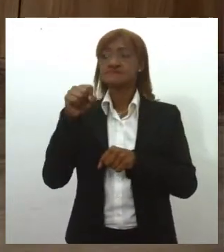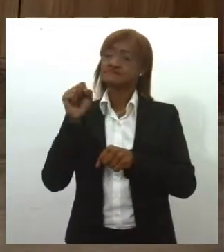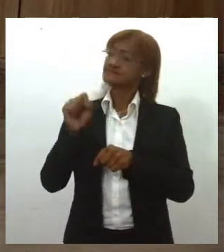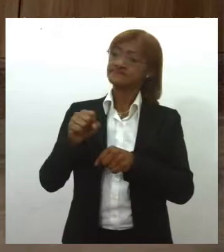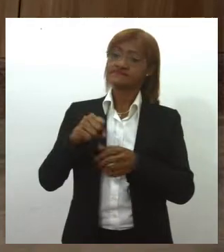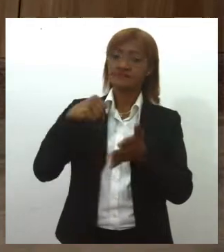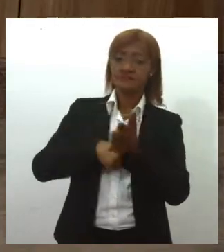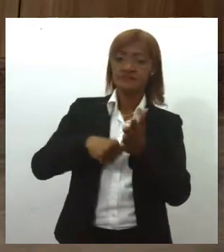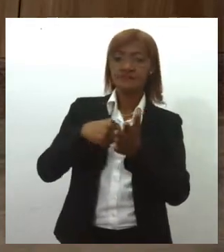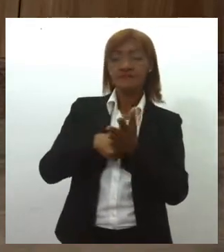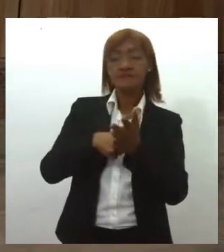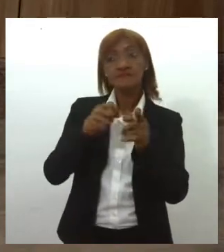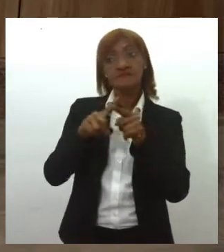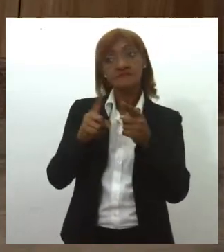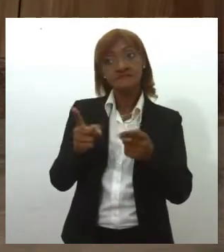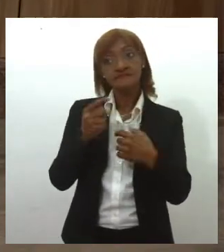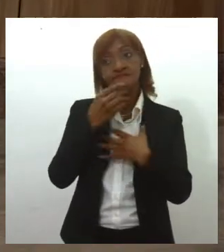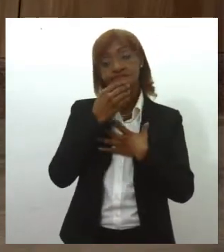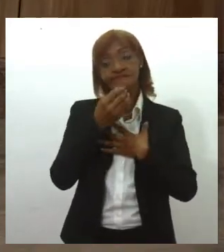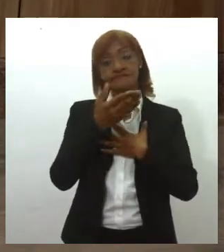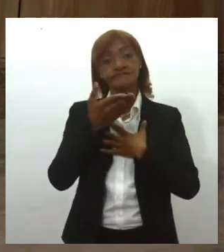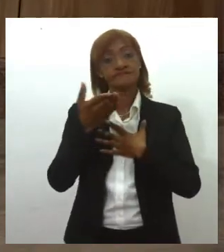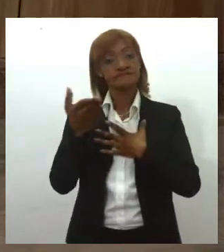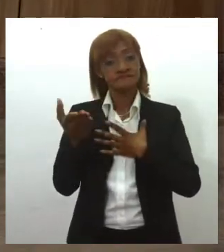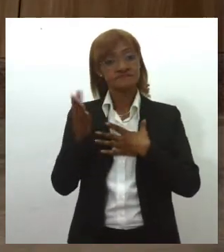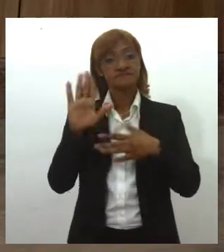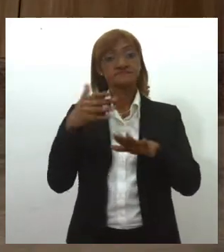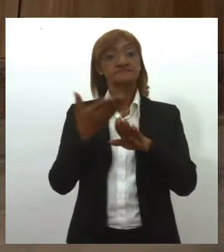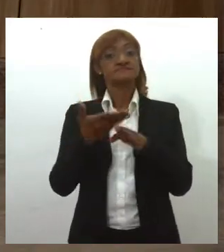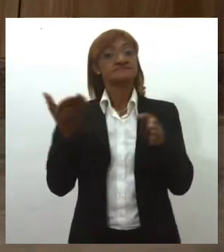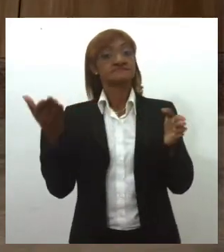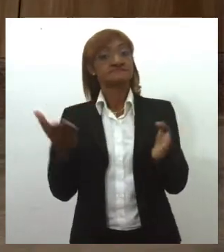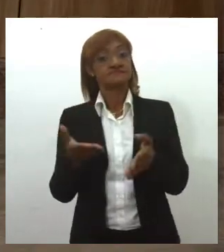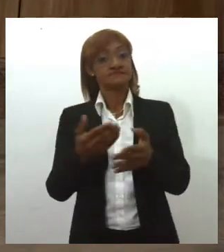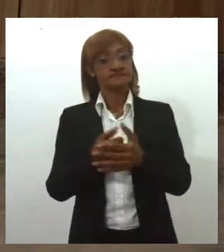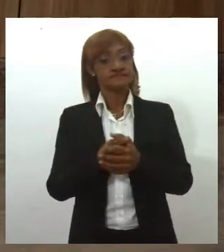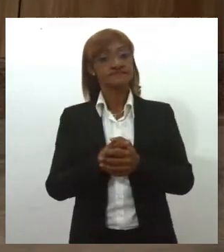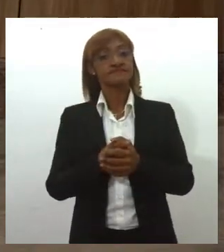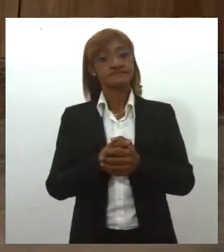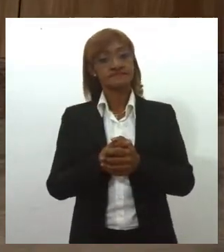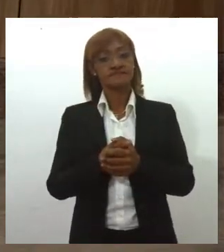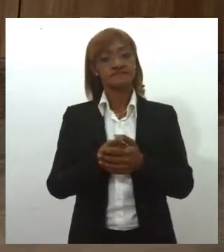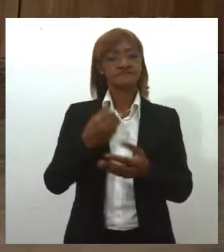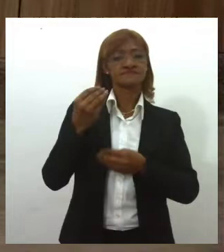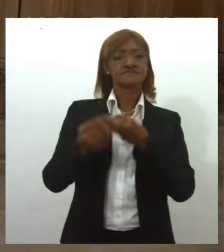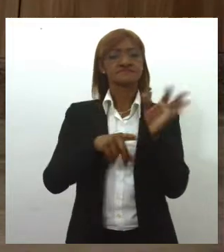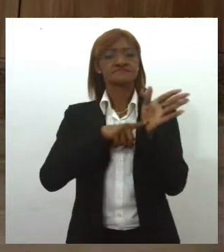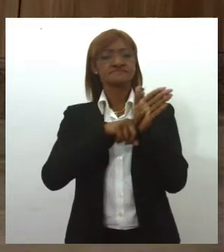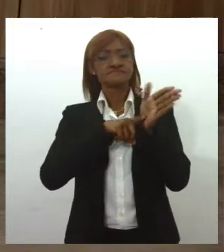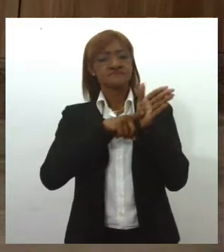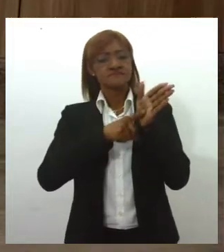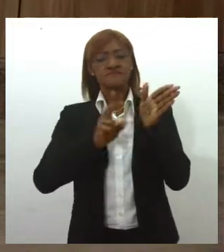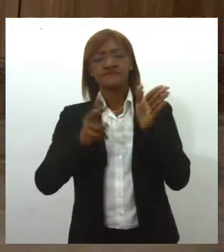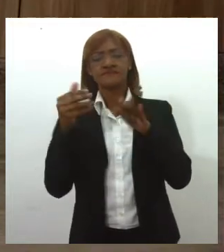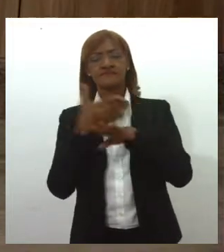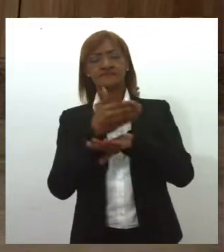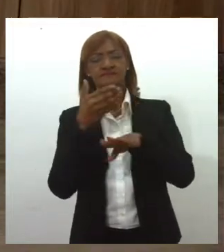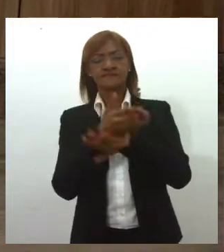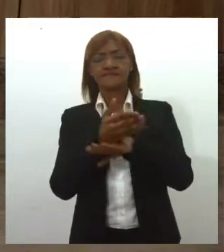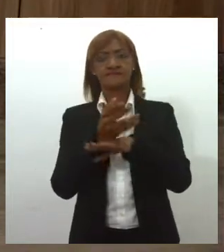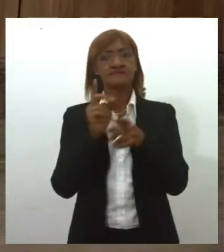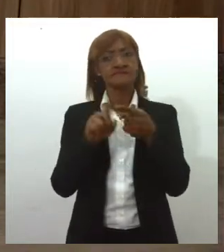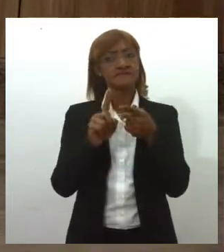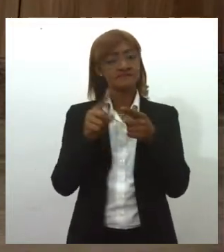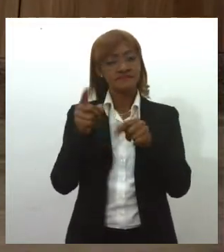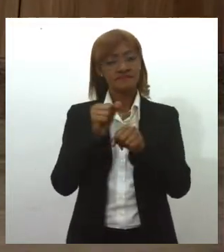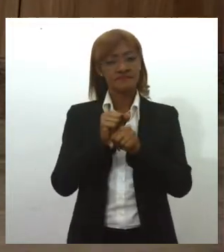resistência, né? Infelizmente, os homens ainda resistem em procurar um especialista, fazer exames de rotina. A gente sempre fala que os homens têm cuidado